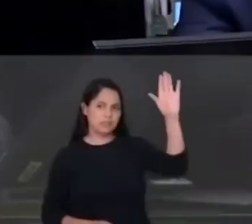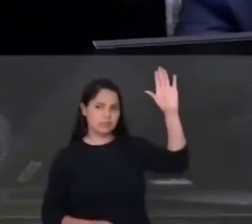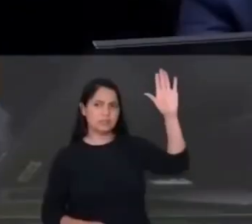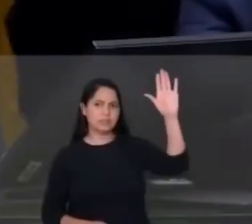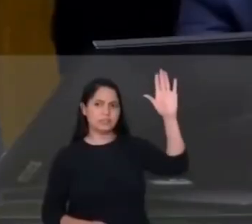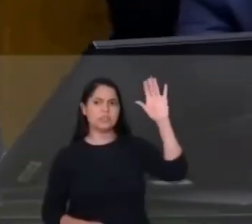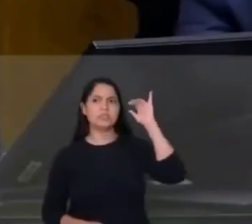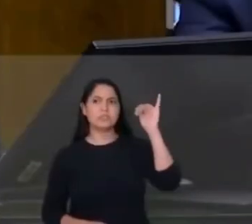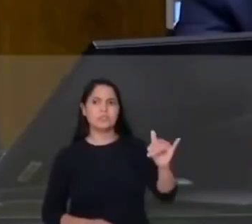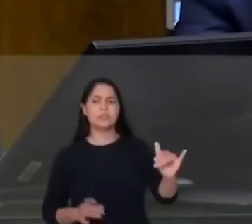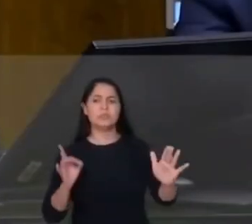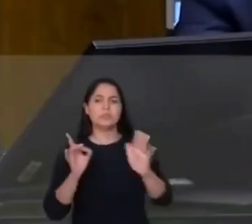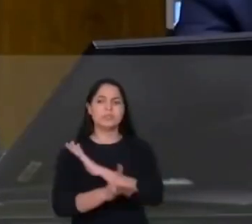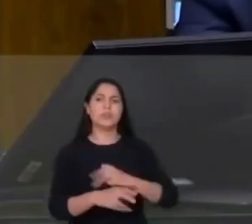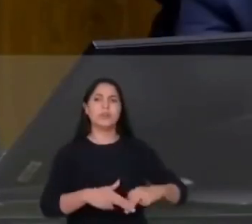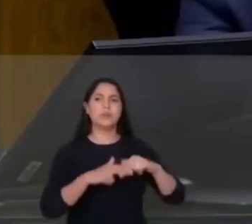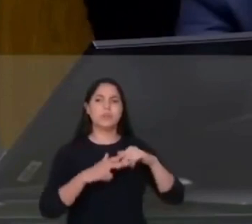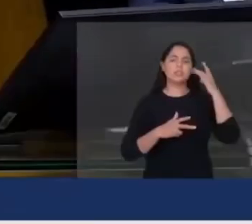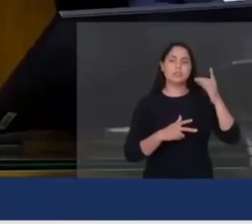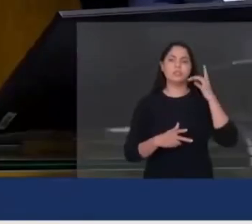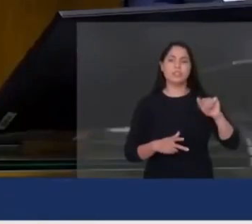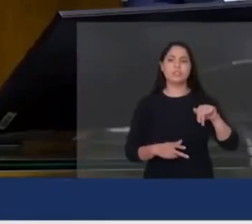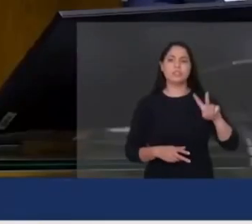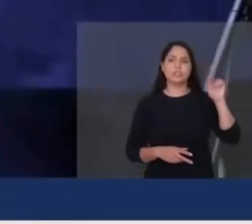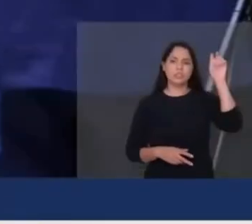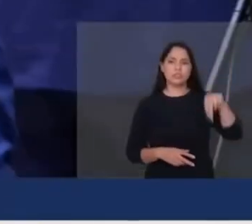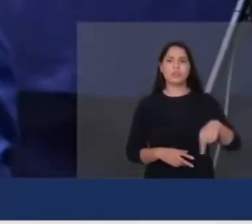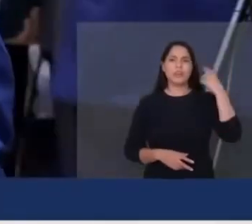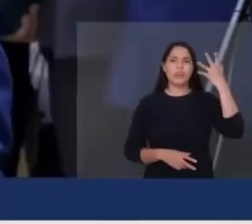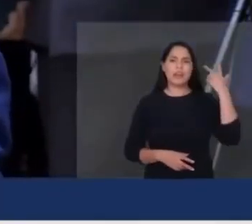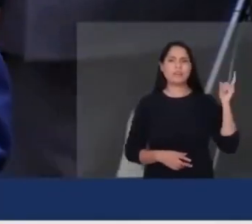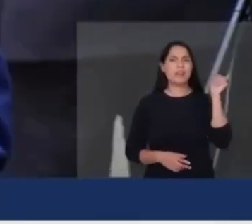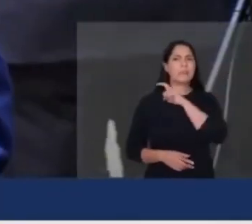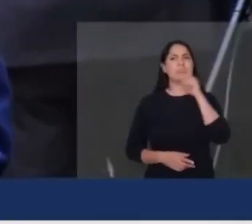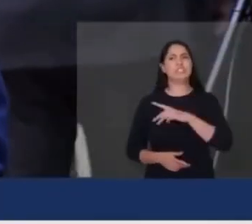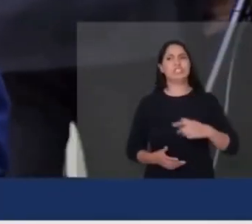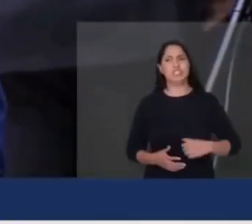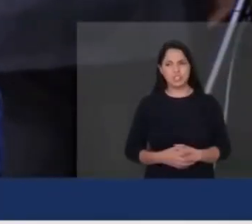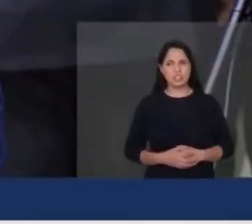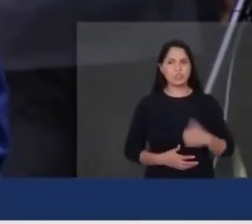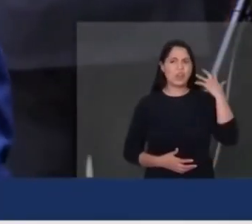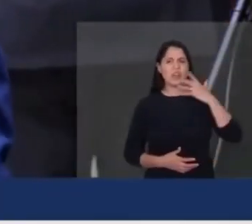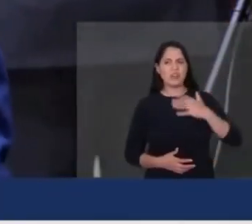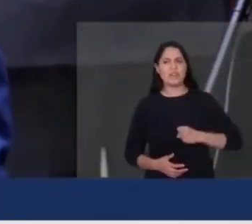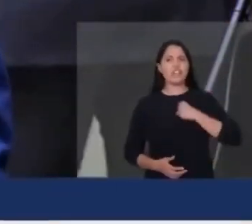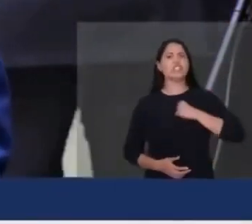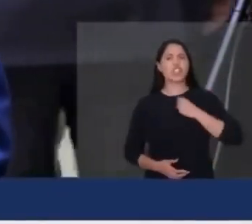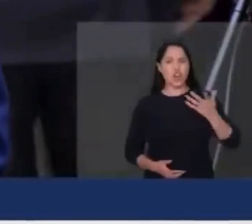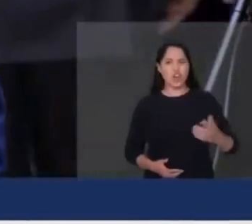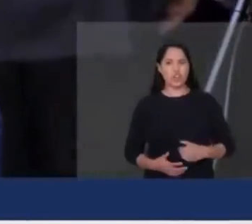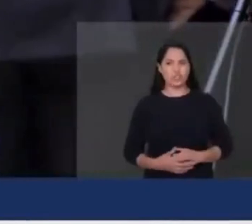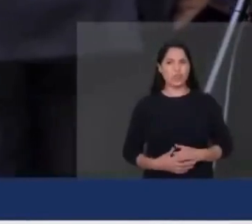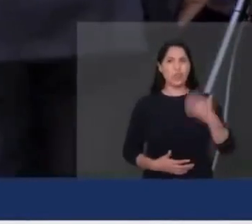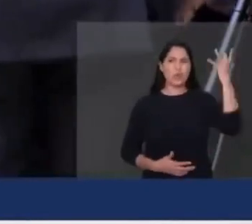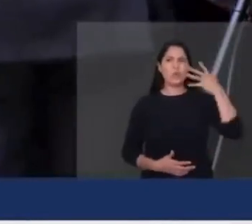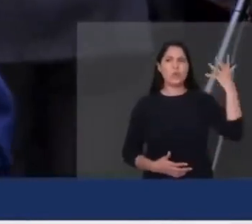trecho cara que repudiar fala do deputado Gilvan uma fala mentirosa uma fala de ódio uma